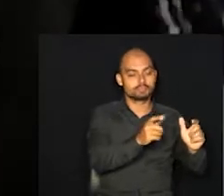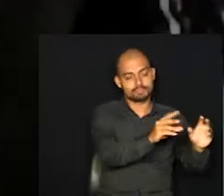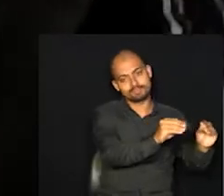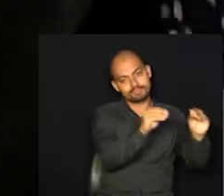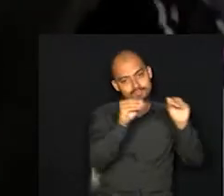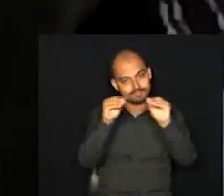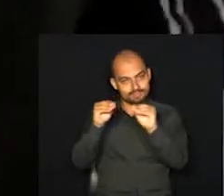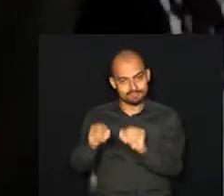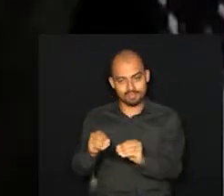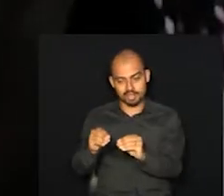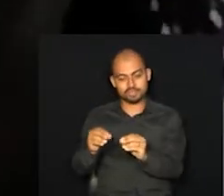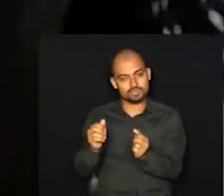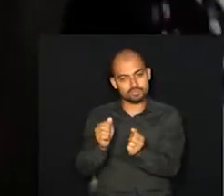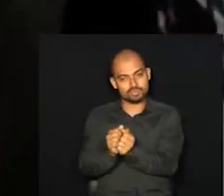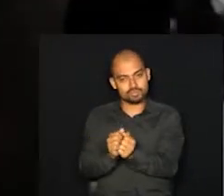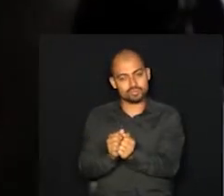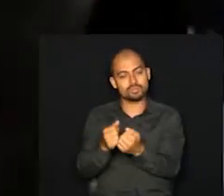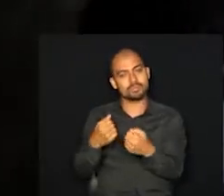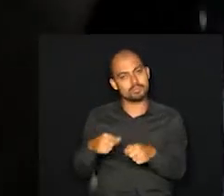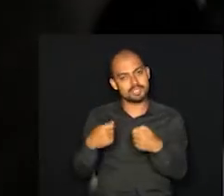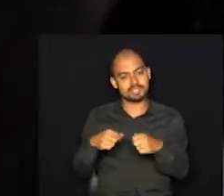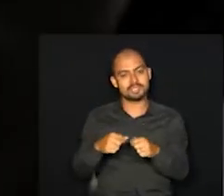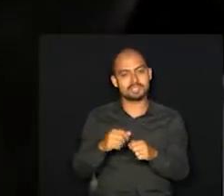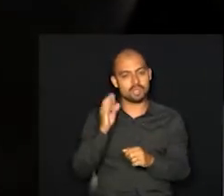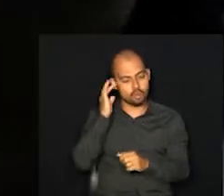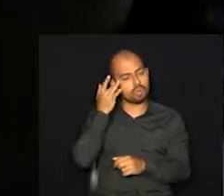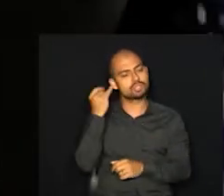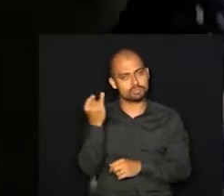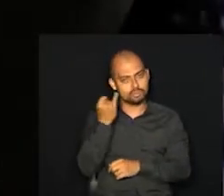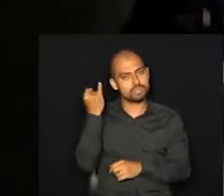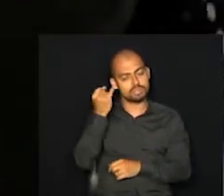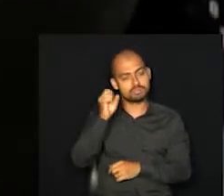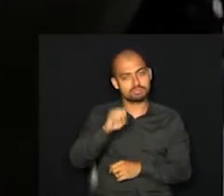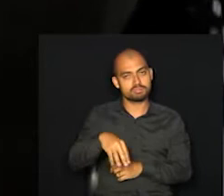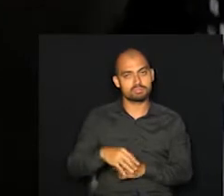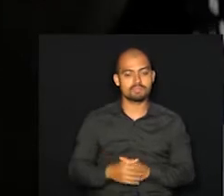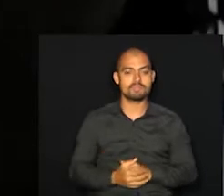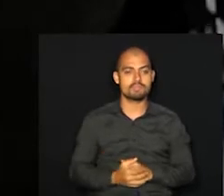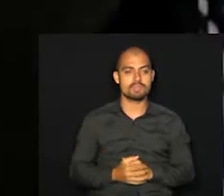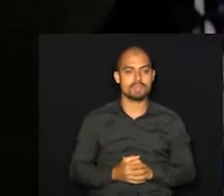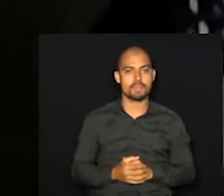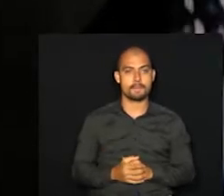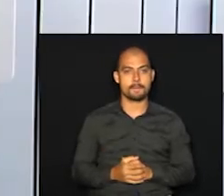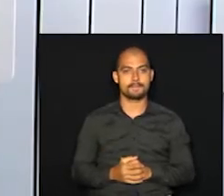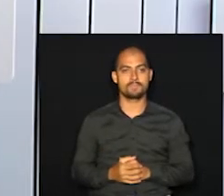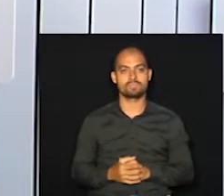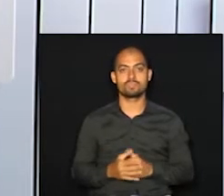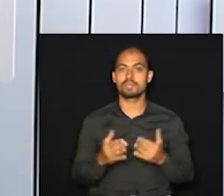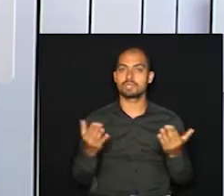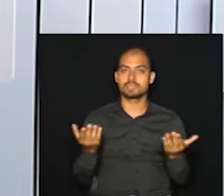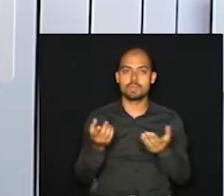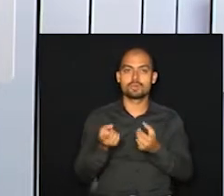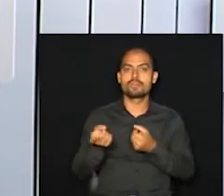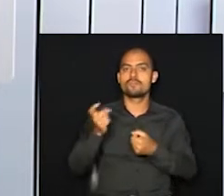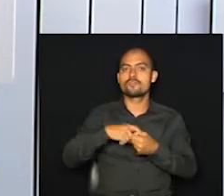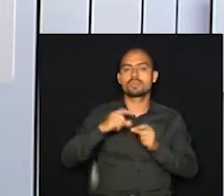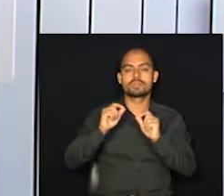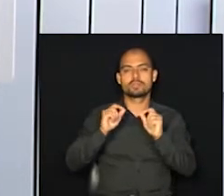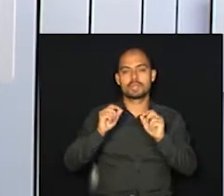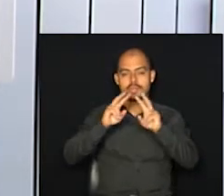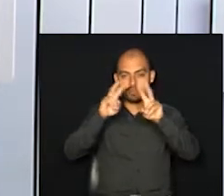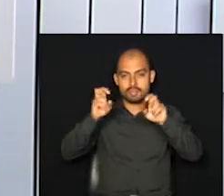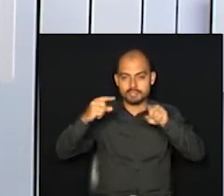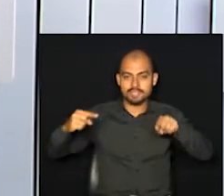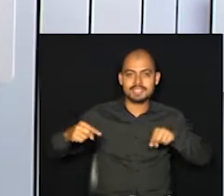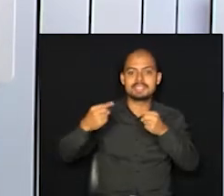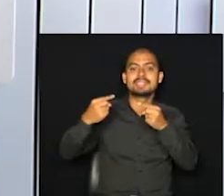estar presente nesses eventos. Mas eu acho muito importante. E a gente volta no assunto de o desafio de levar a todos